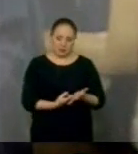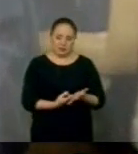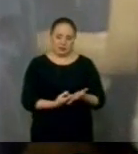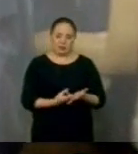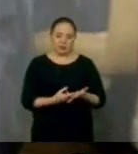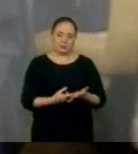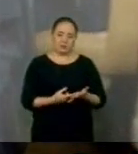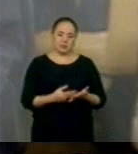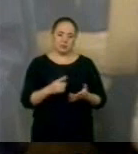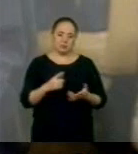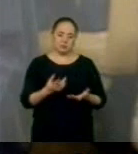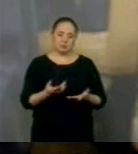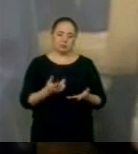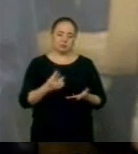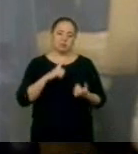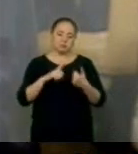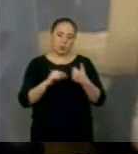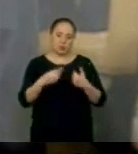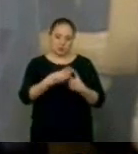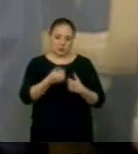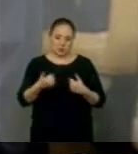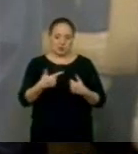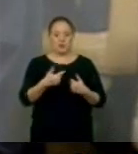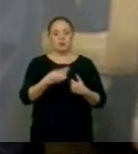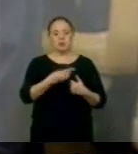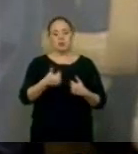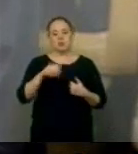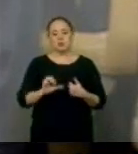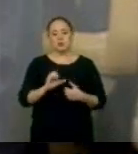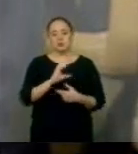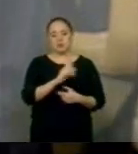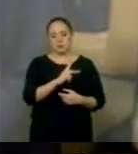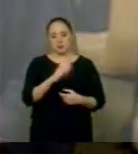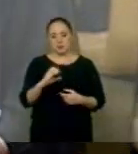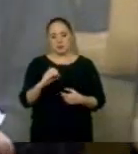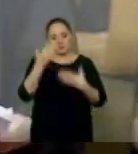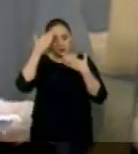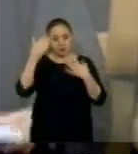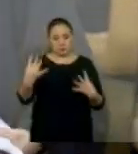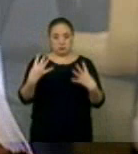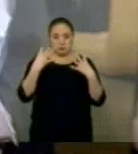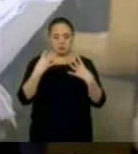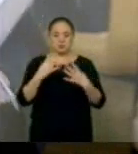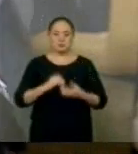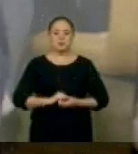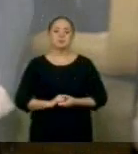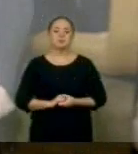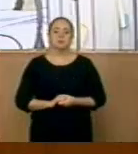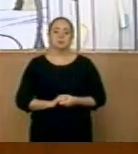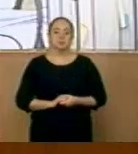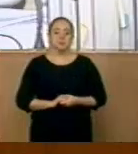incidência do artigo 312 e 319 do Código de Processo Penal aos parlamentares, agradecendo a atenção de sempre de vossas